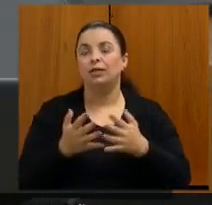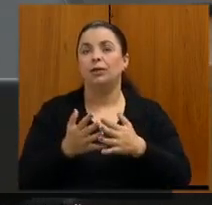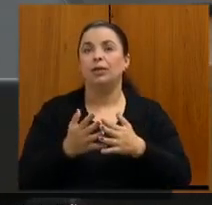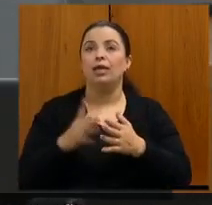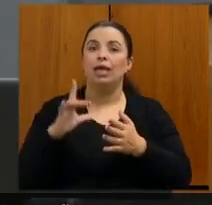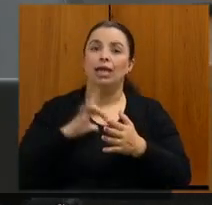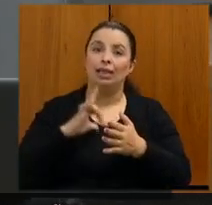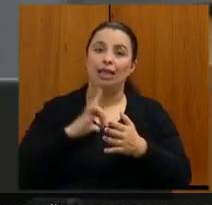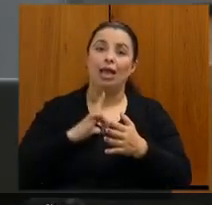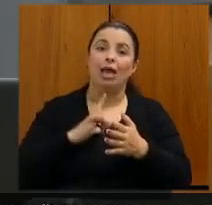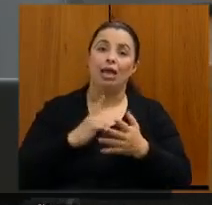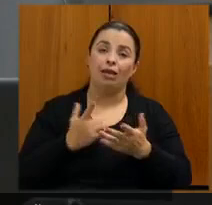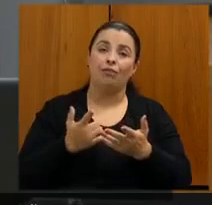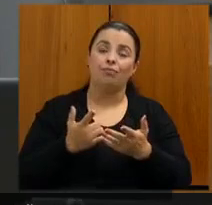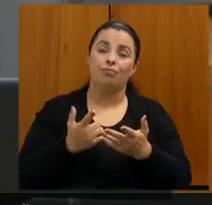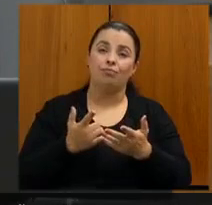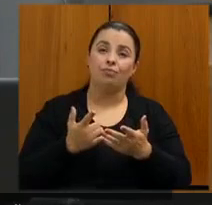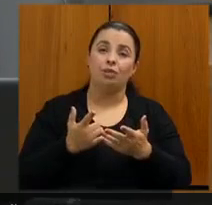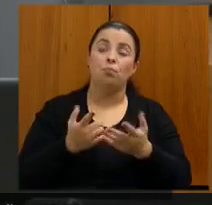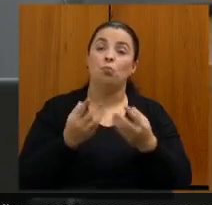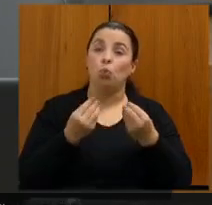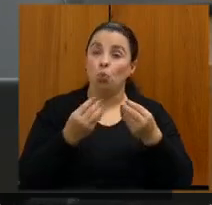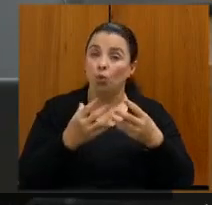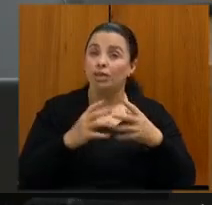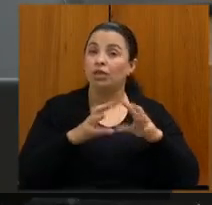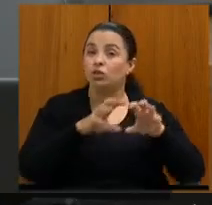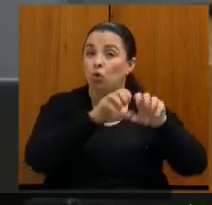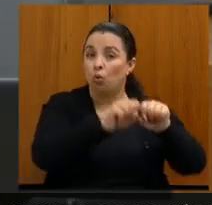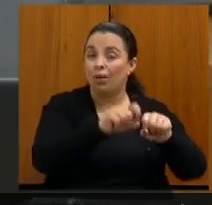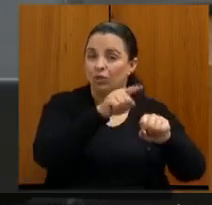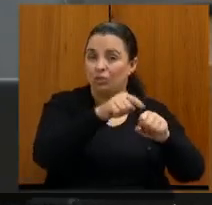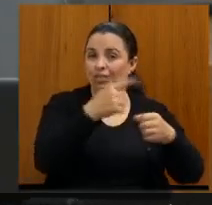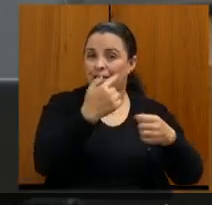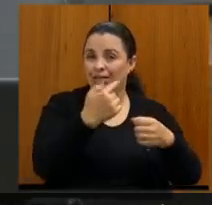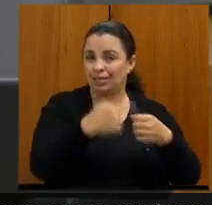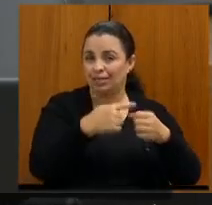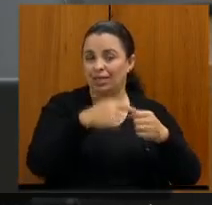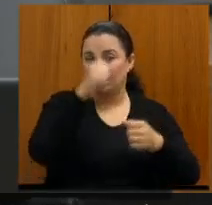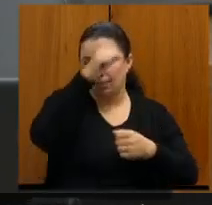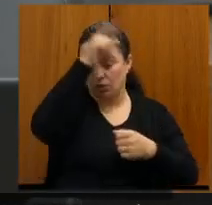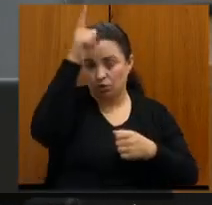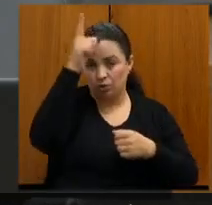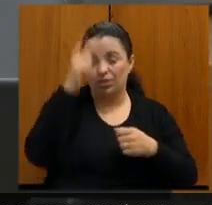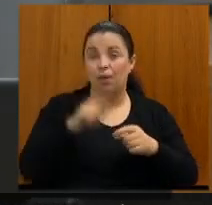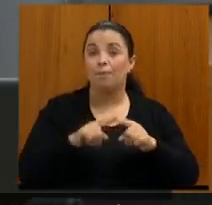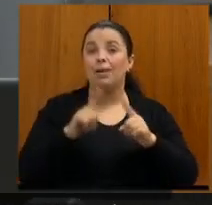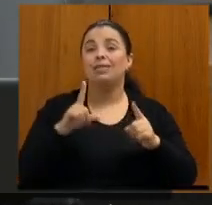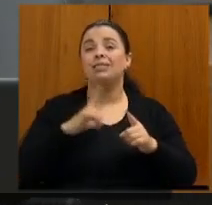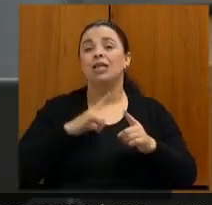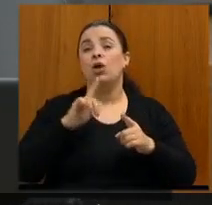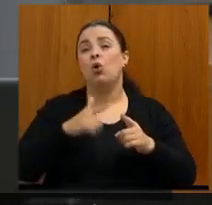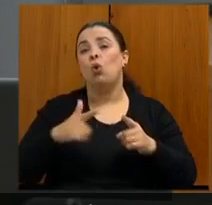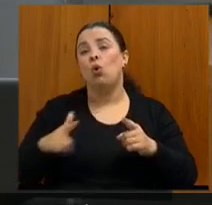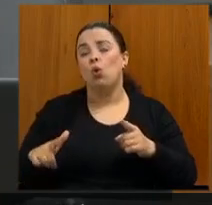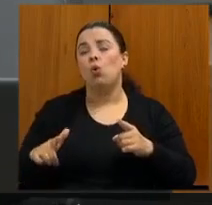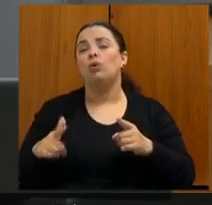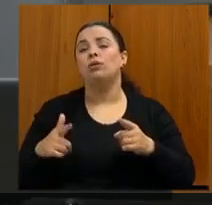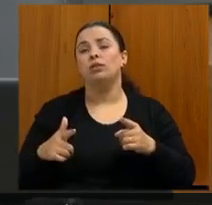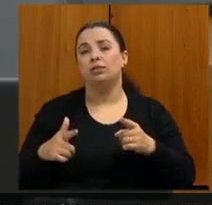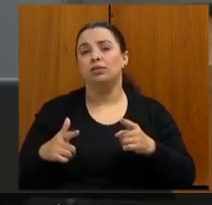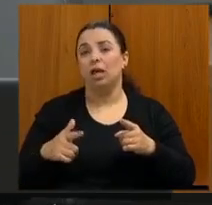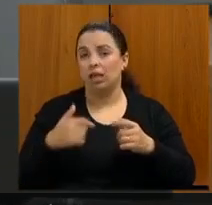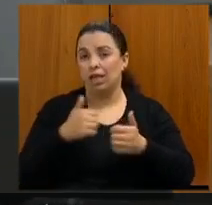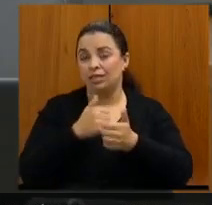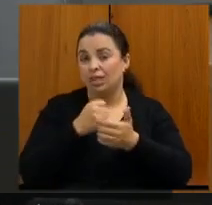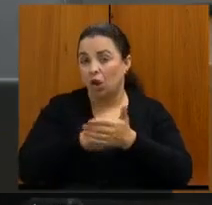de fato têm muitas ocupações de Santa Luzia Mas por outro tem muitas ocupações nessa luta em Santa Luzia